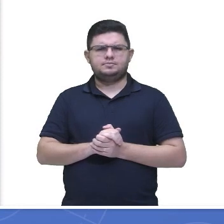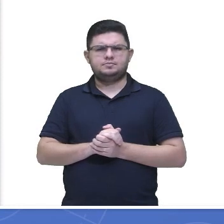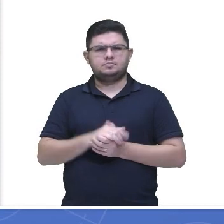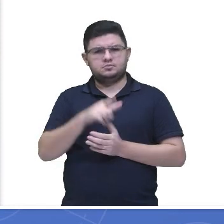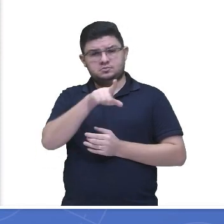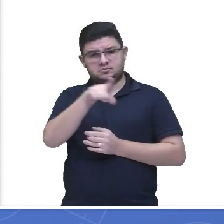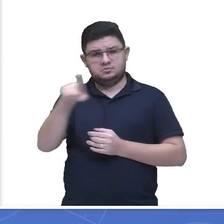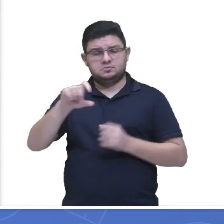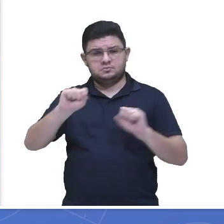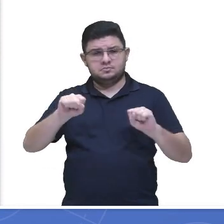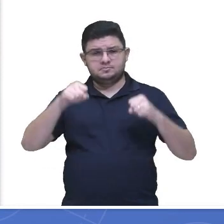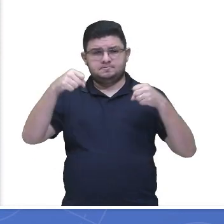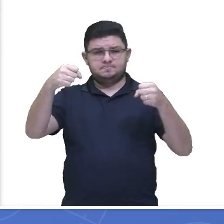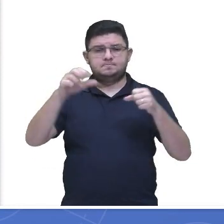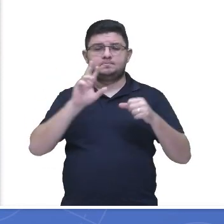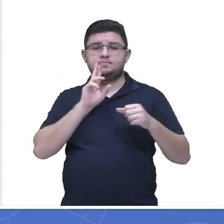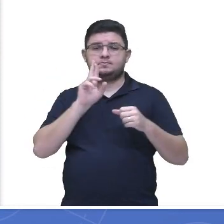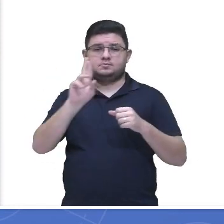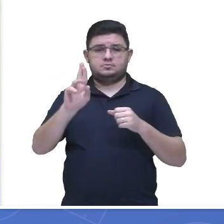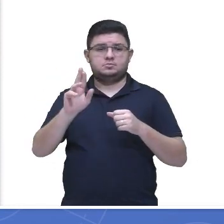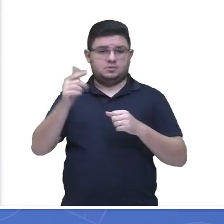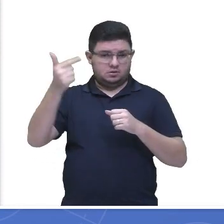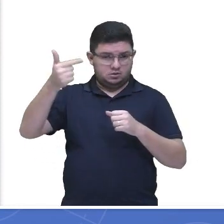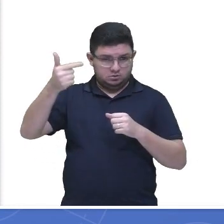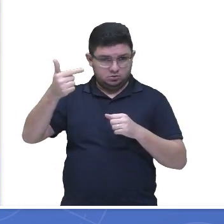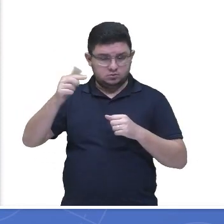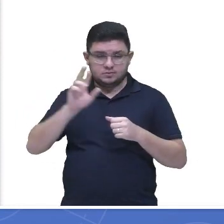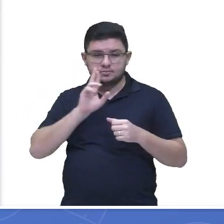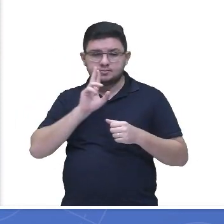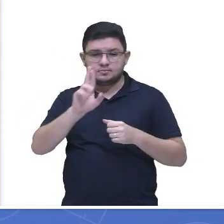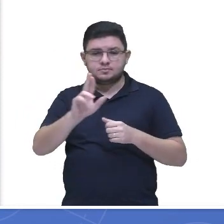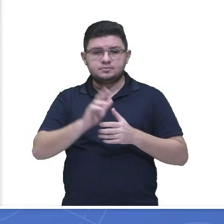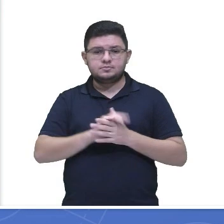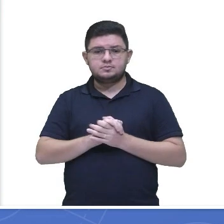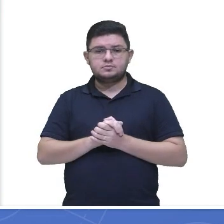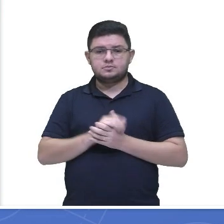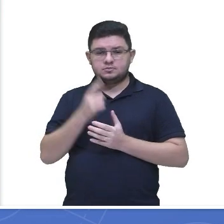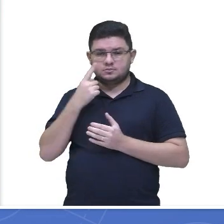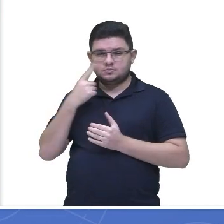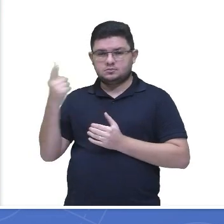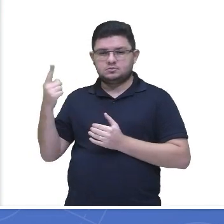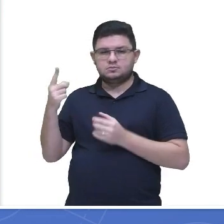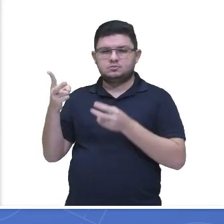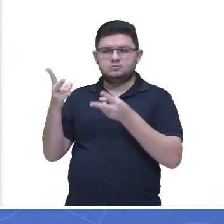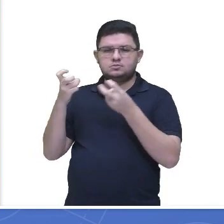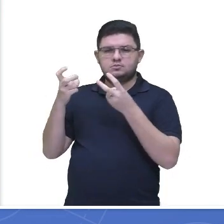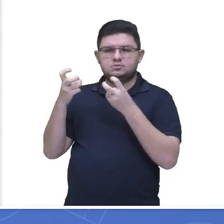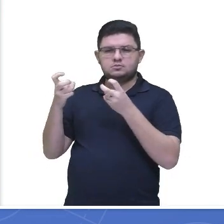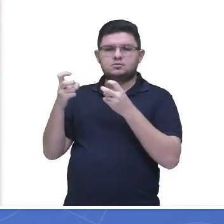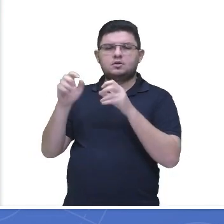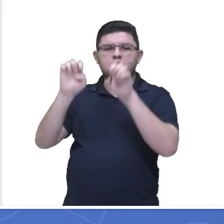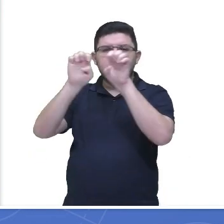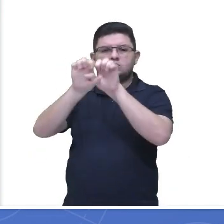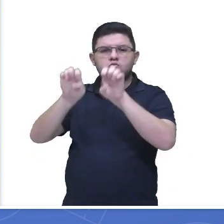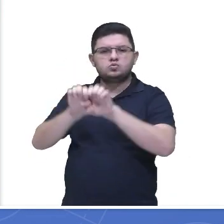responder a questão número 2, tá, gente? Vamos fazer análise aqui desse